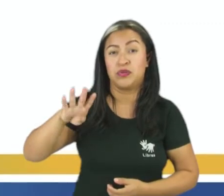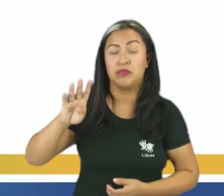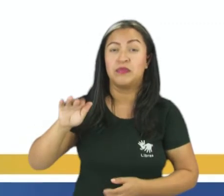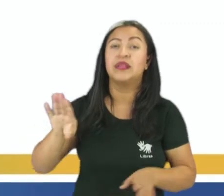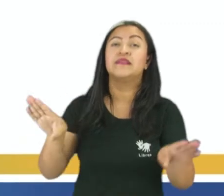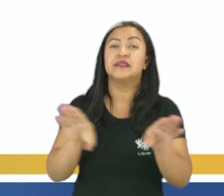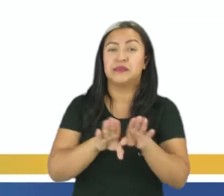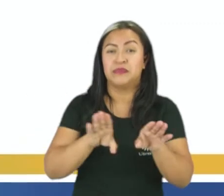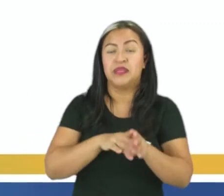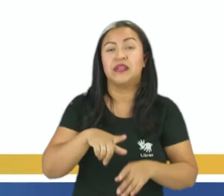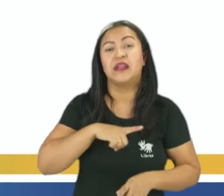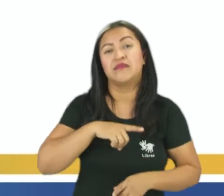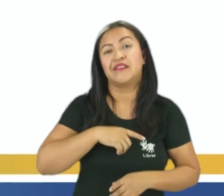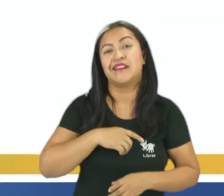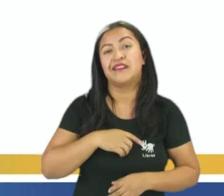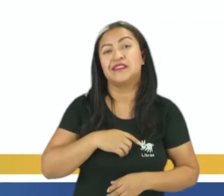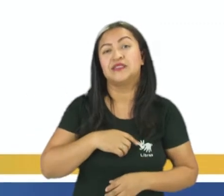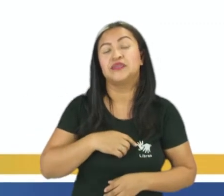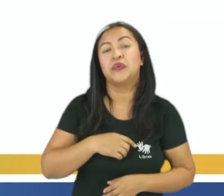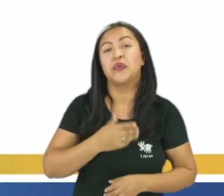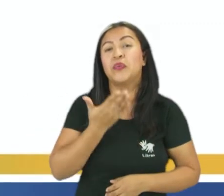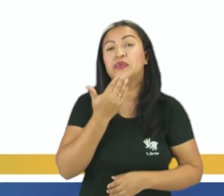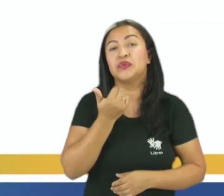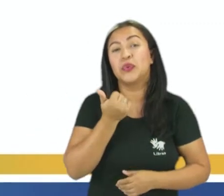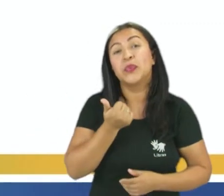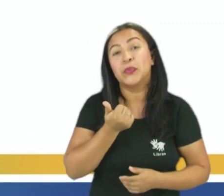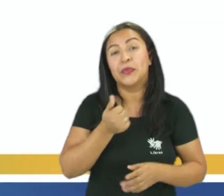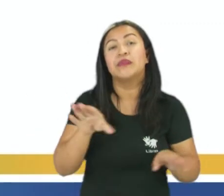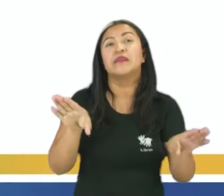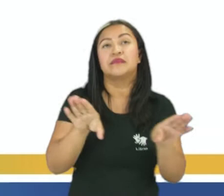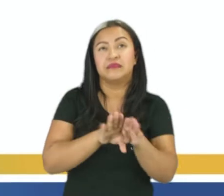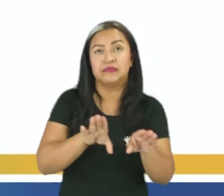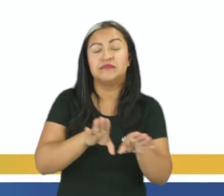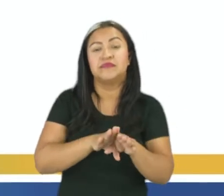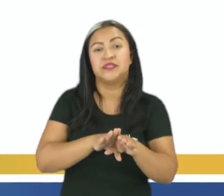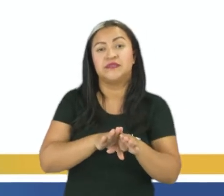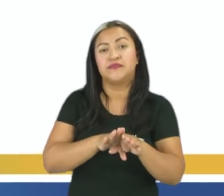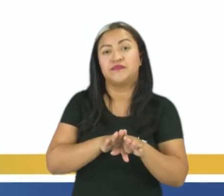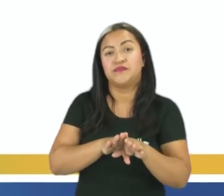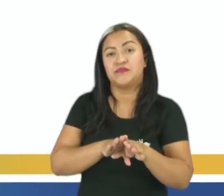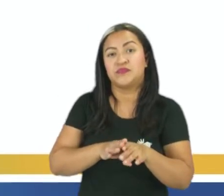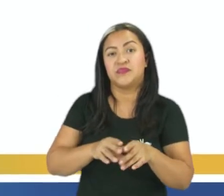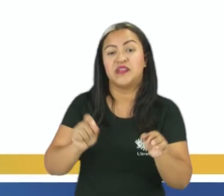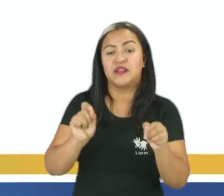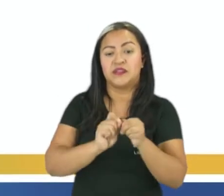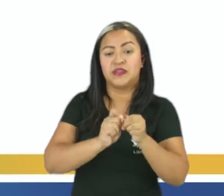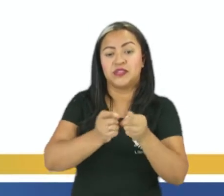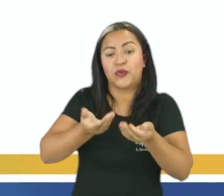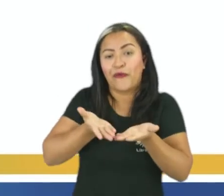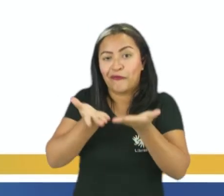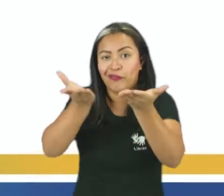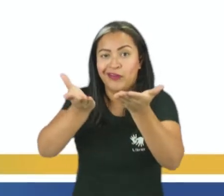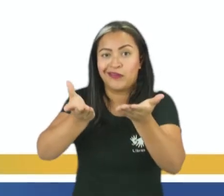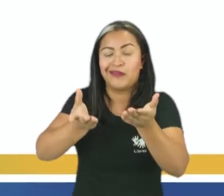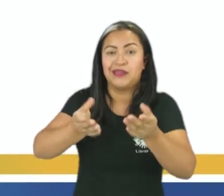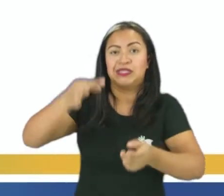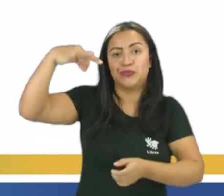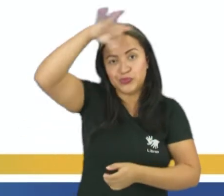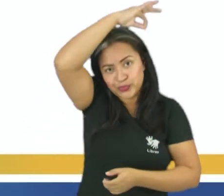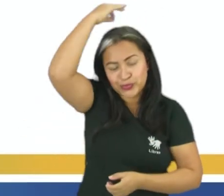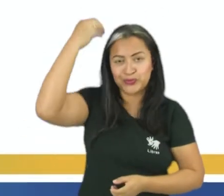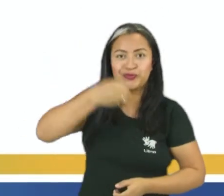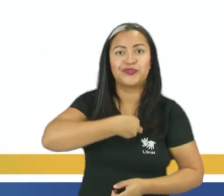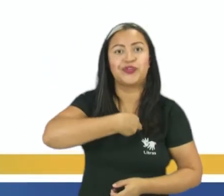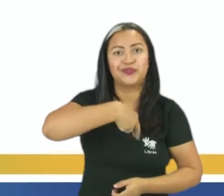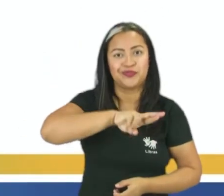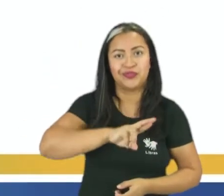né, os devotos eles fazem essas oferendas. Isso traz também uma questão muito latente, que é a culinária, que a gente vai ver também daqui a pouco, né,